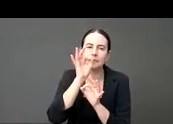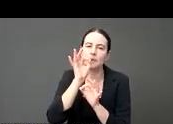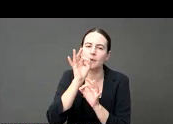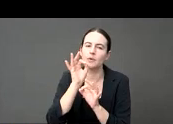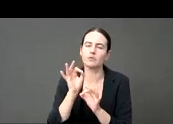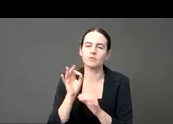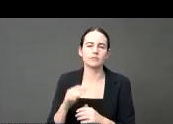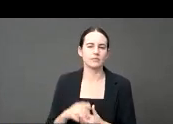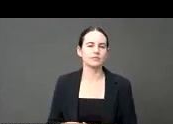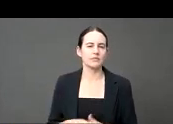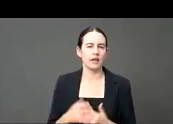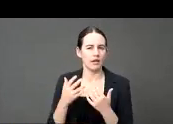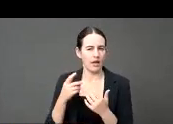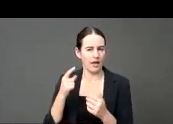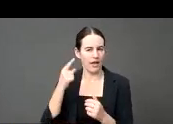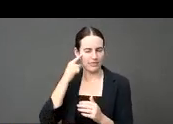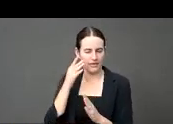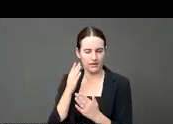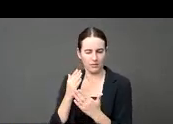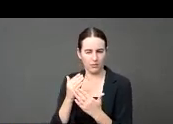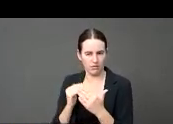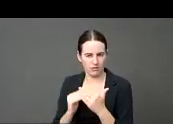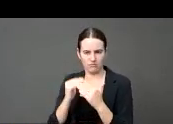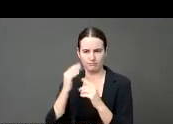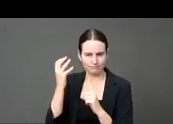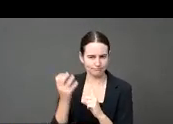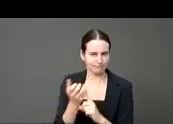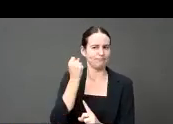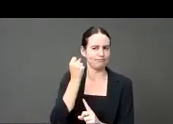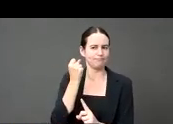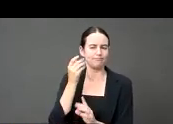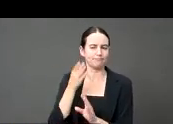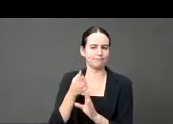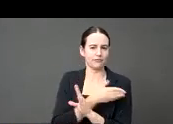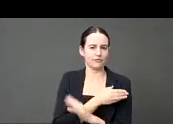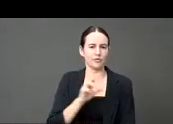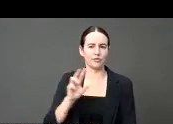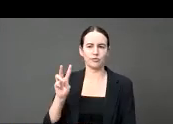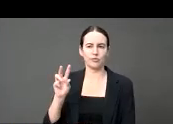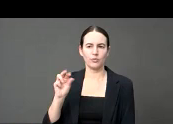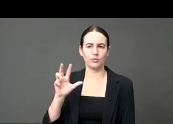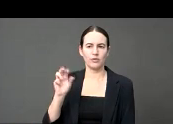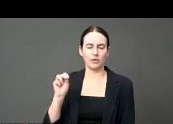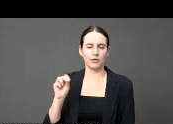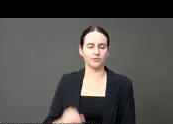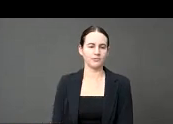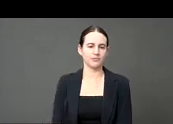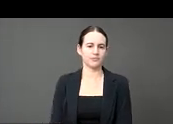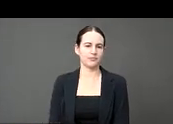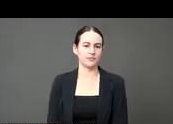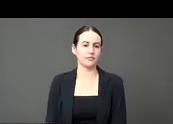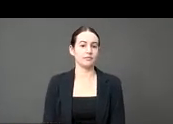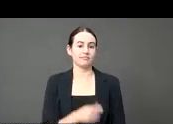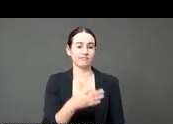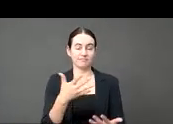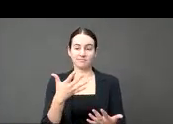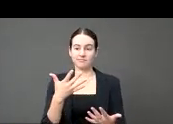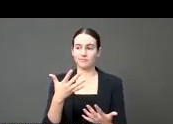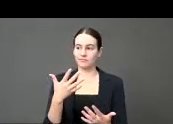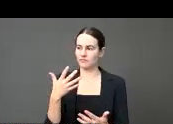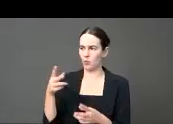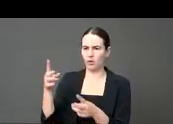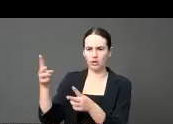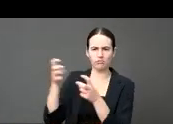metas de eliminação. E, finalmente, temos todas as fontes de dados dos indicadores que